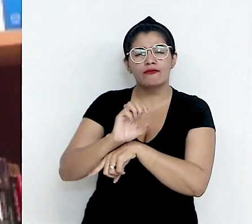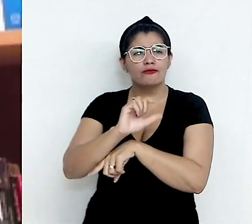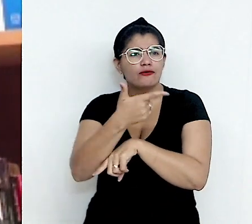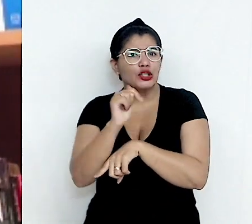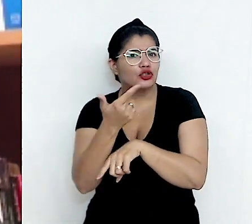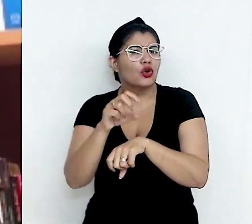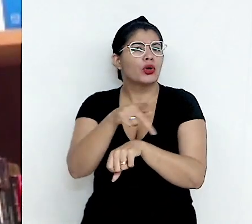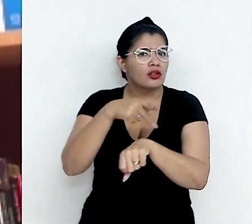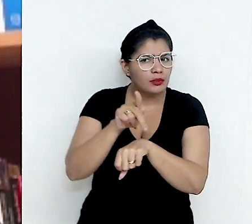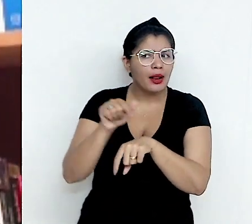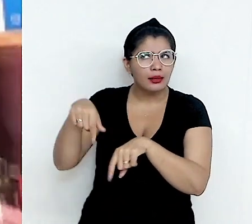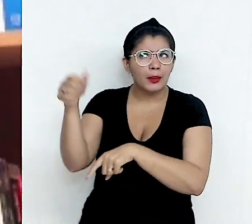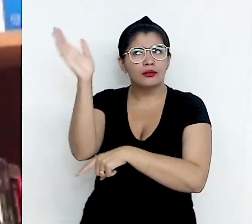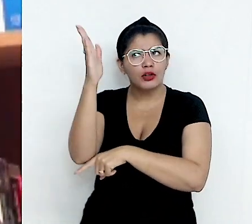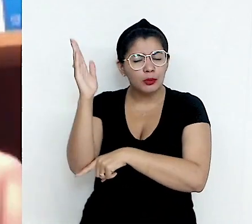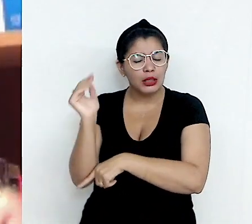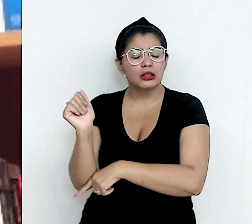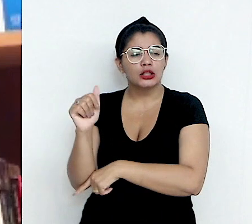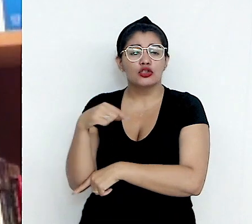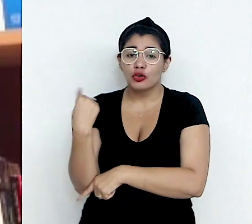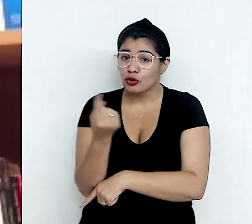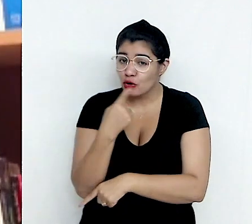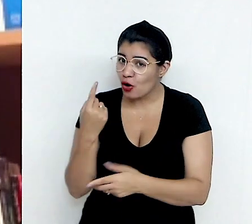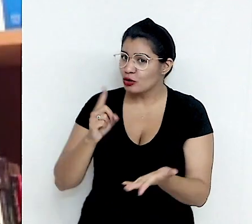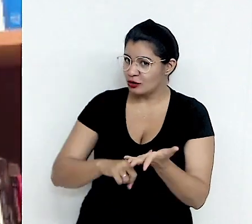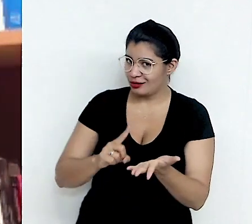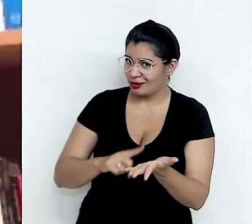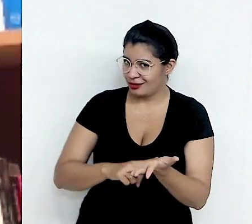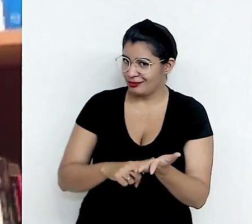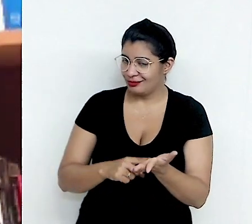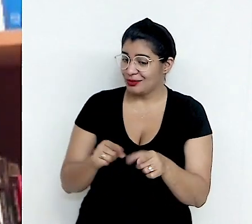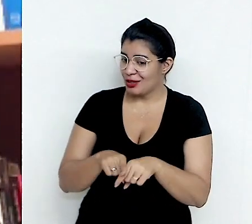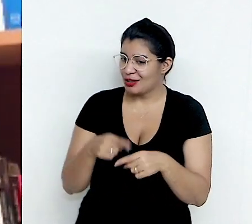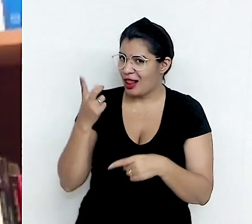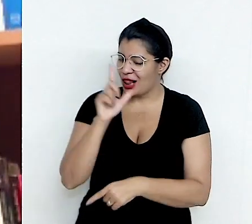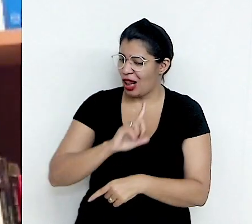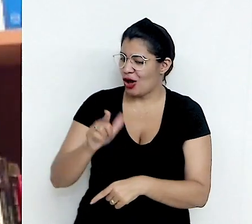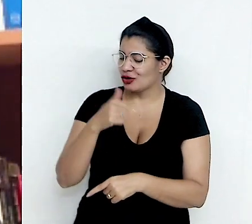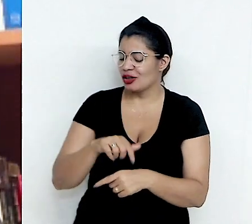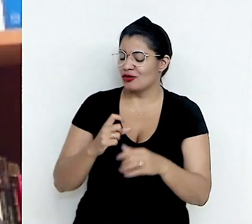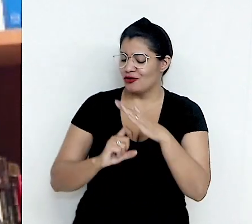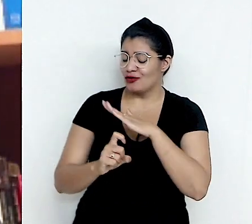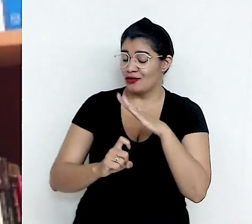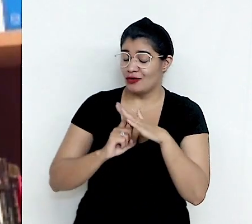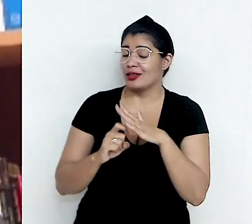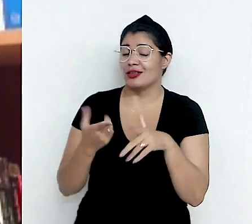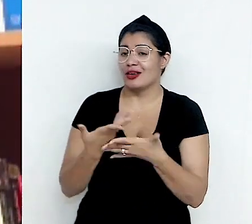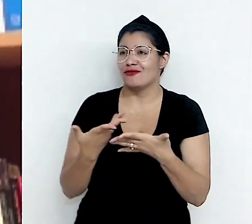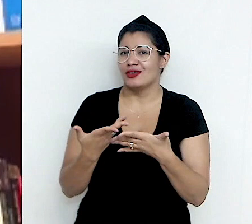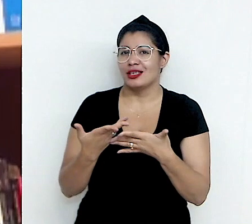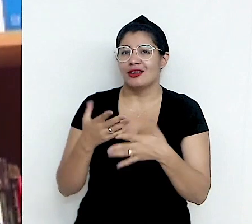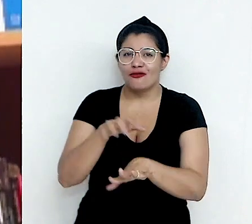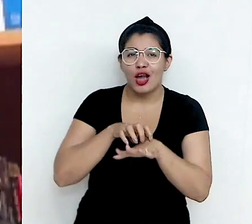22 países a partir do Brasil em função dos nossos acordos comerciais essa lógica de Investimentos a e